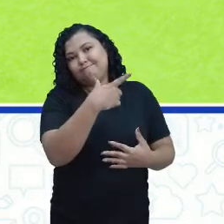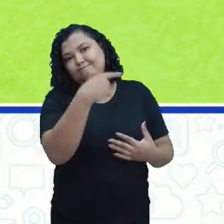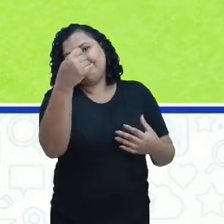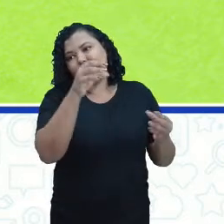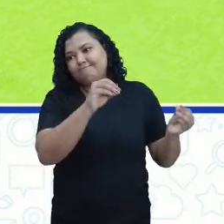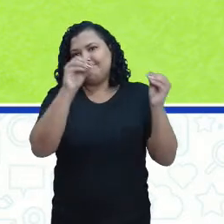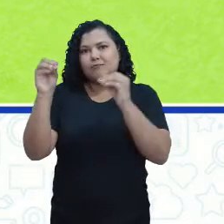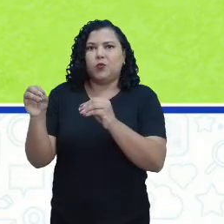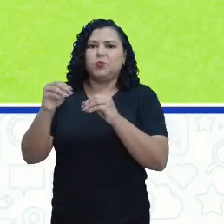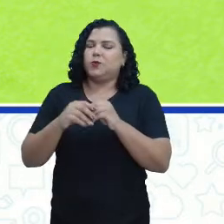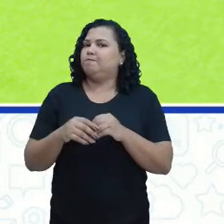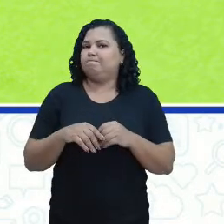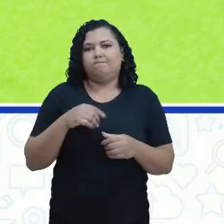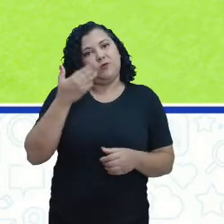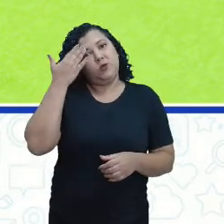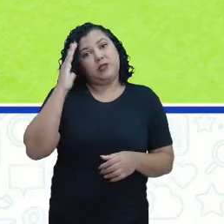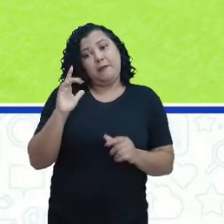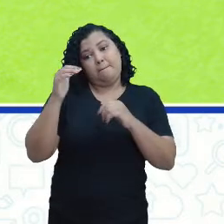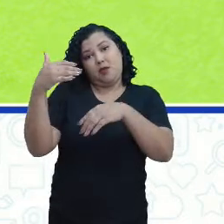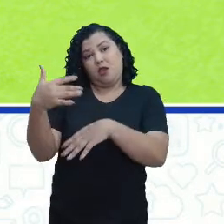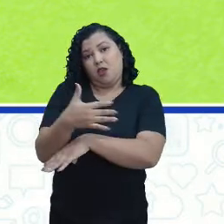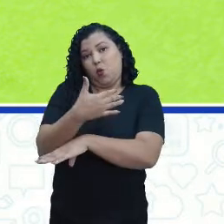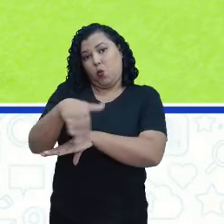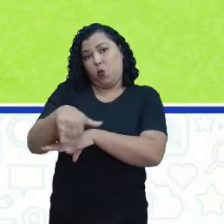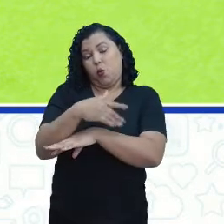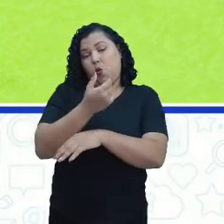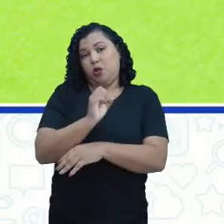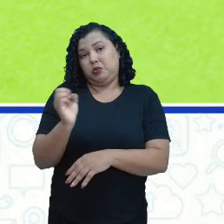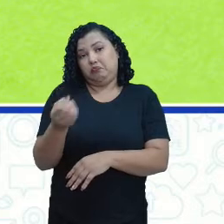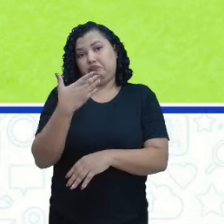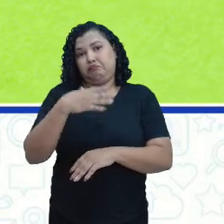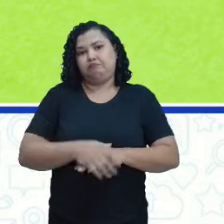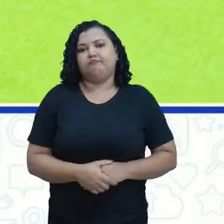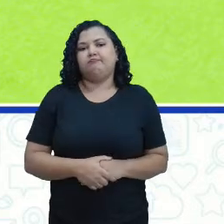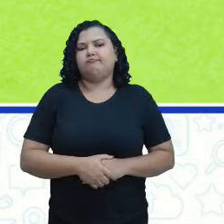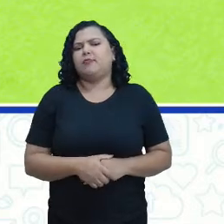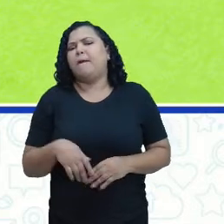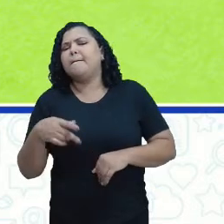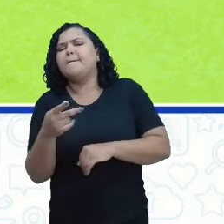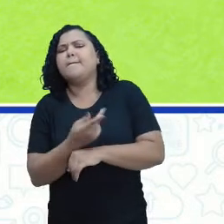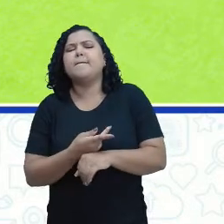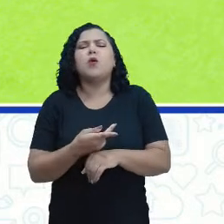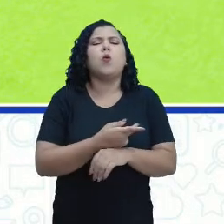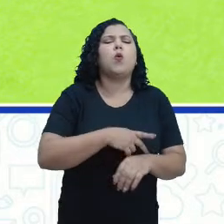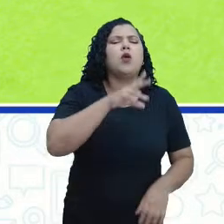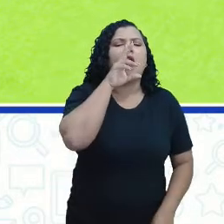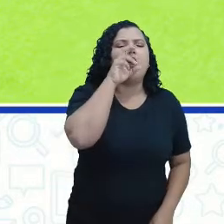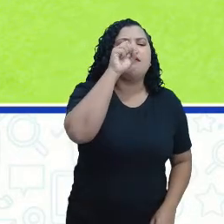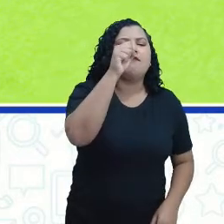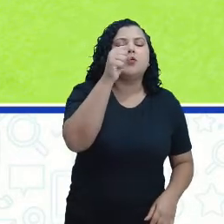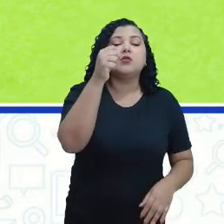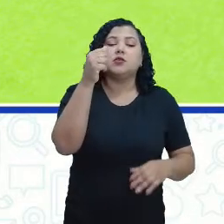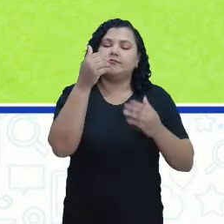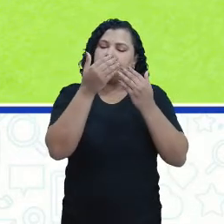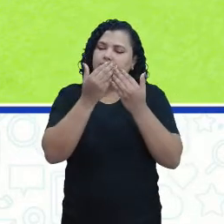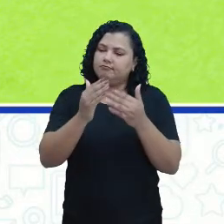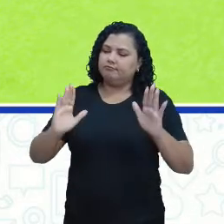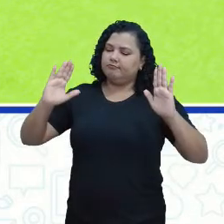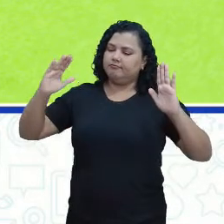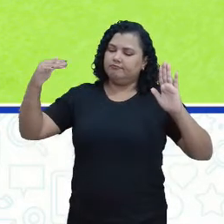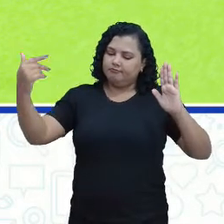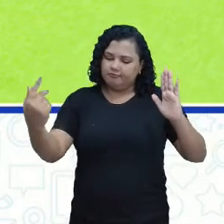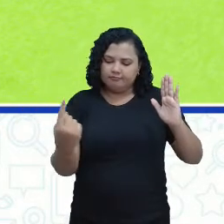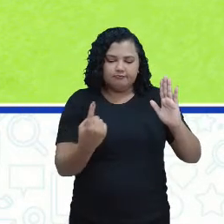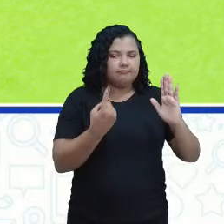mudado, sem deixar novo endereço. Procurei a morada da fortaleza. Ela me fez entrar, deu-me